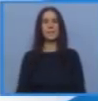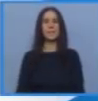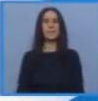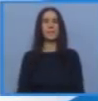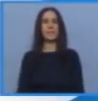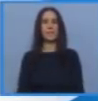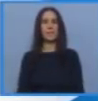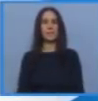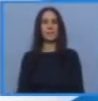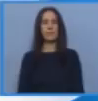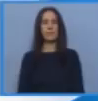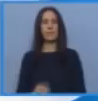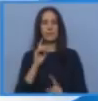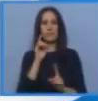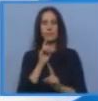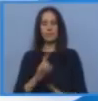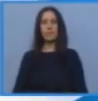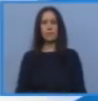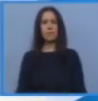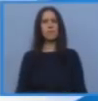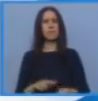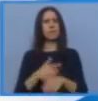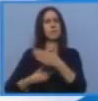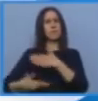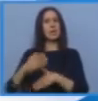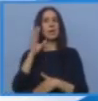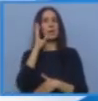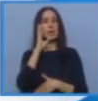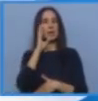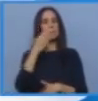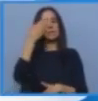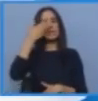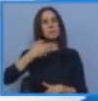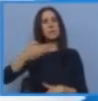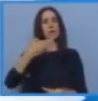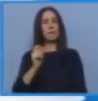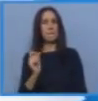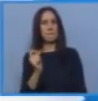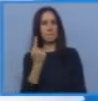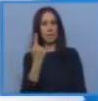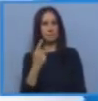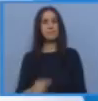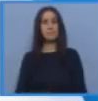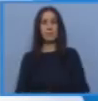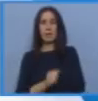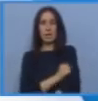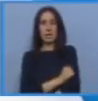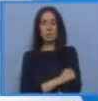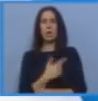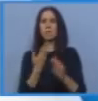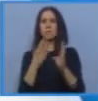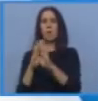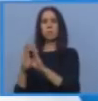Na tarde daquele dia, o primeiro da semana, estando fechadas as portas da casa onde os